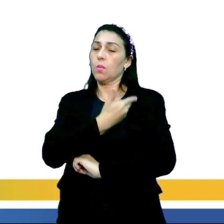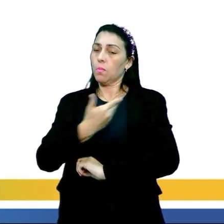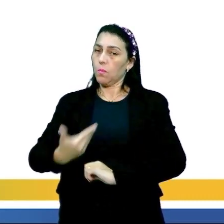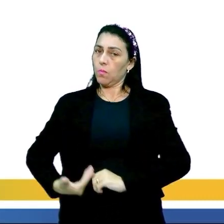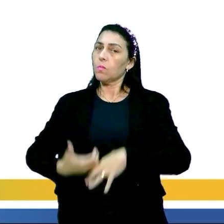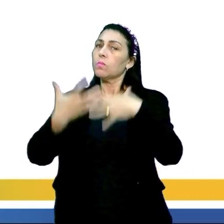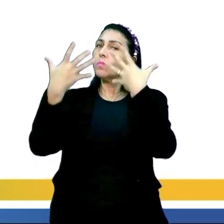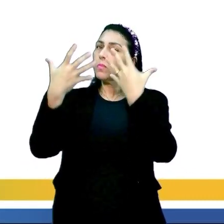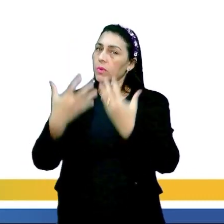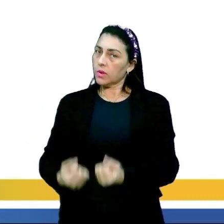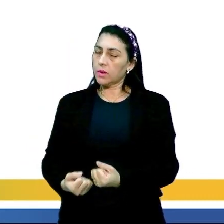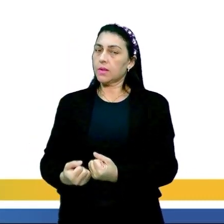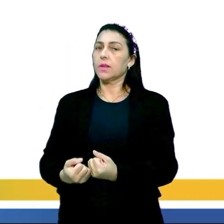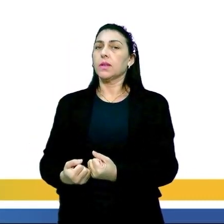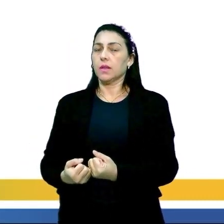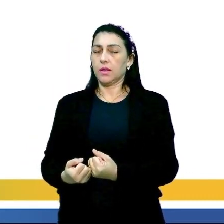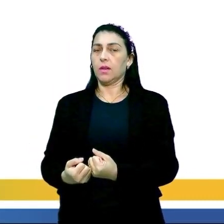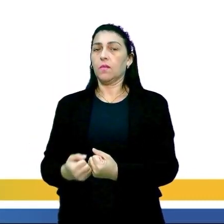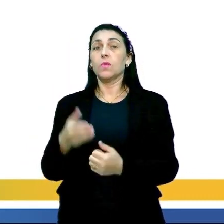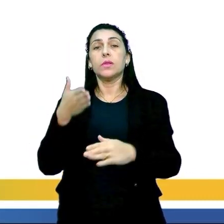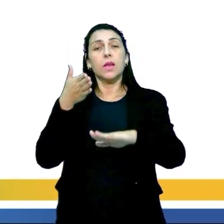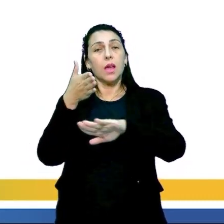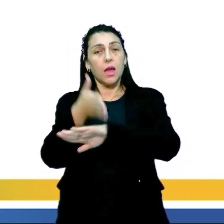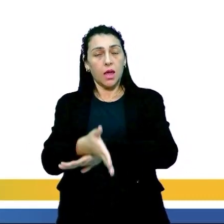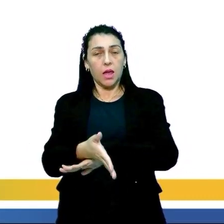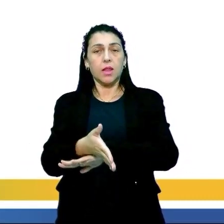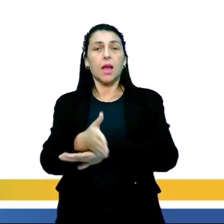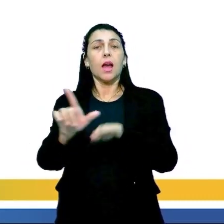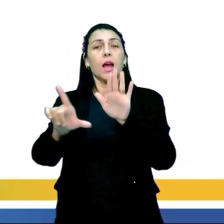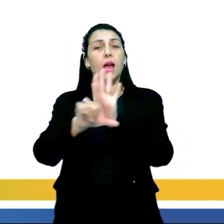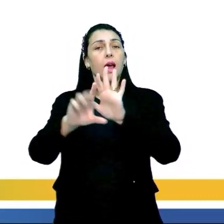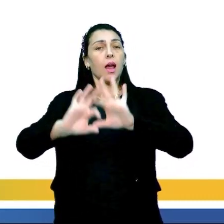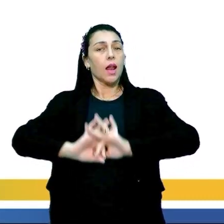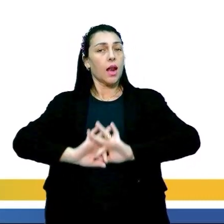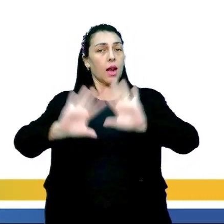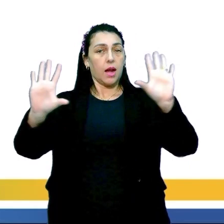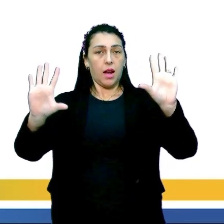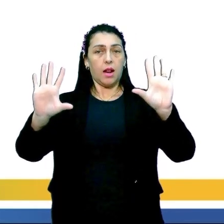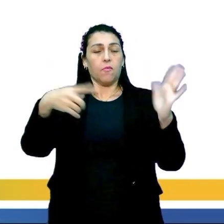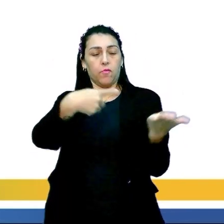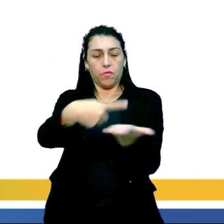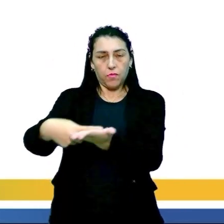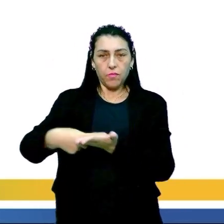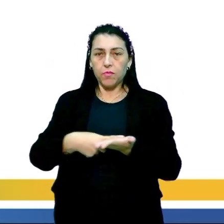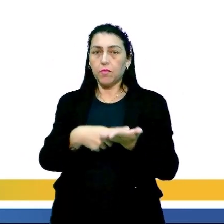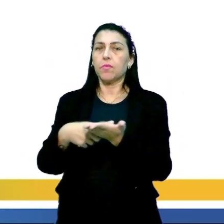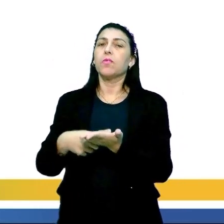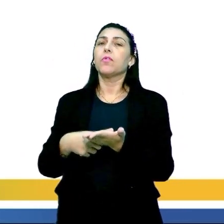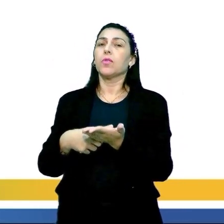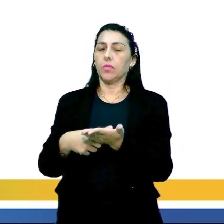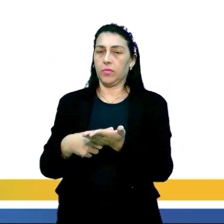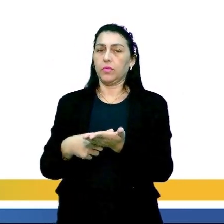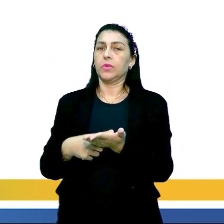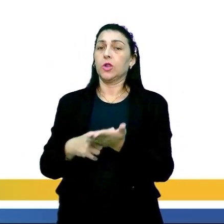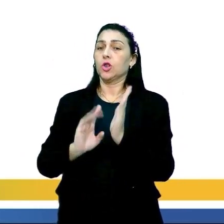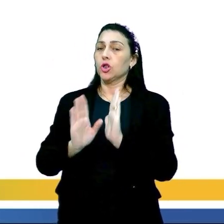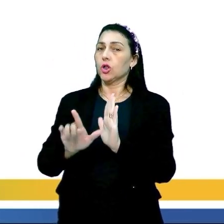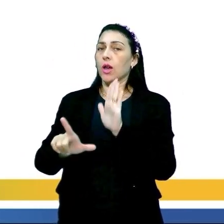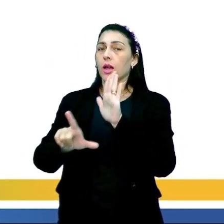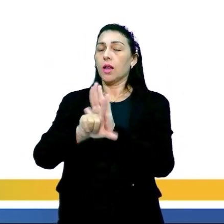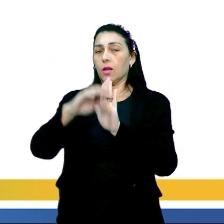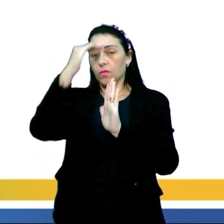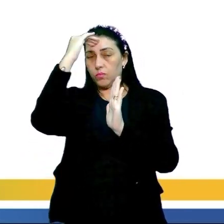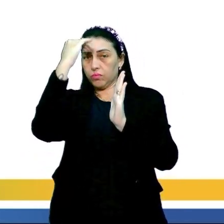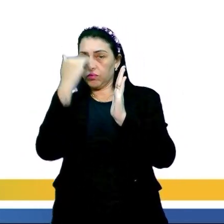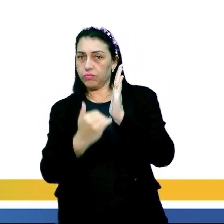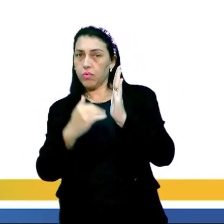do país de destino. Ou seja, você entra lá de maneira assertiva, de maneira legalizada. Já as ilegais é quando